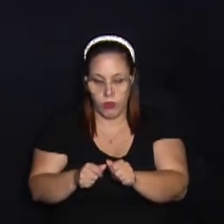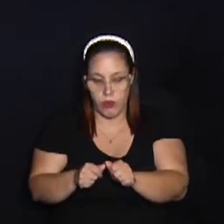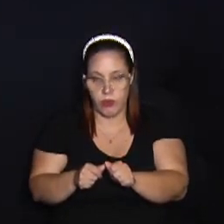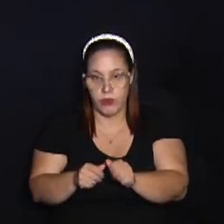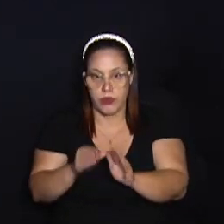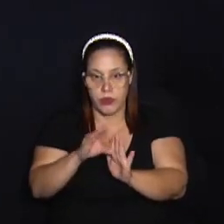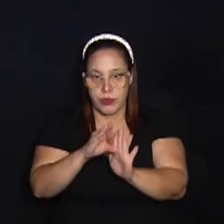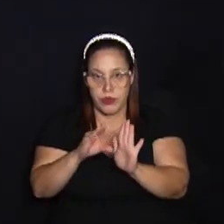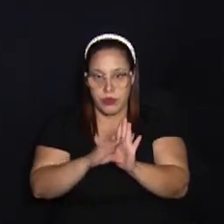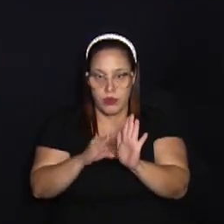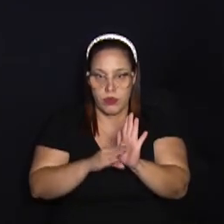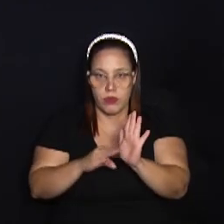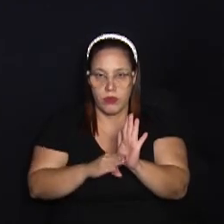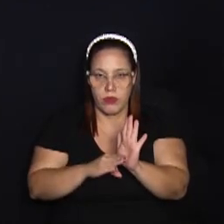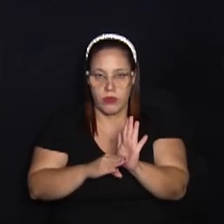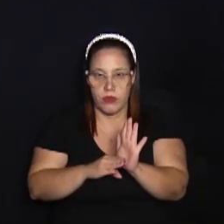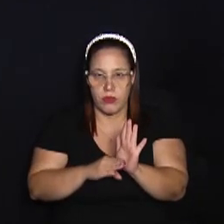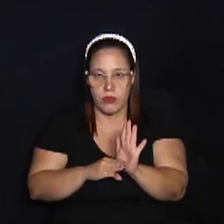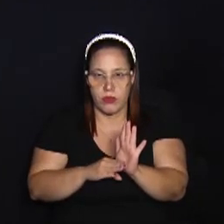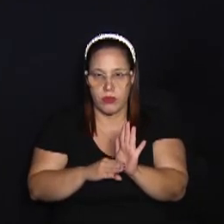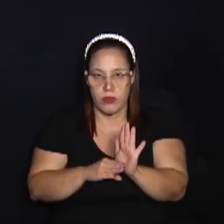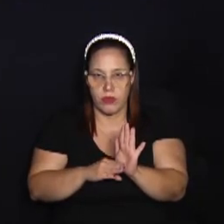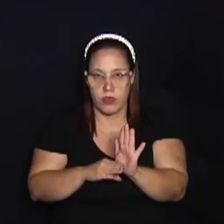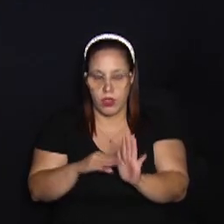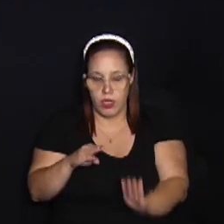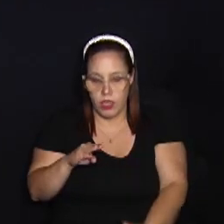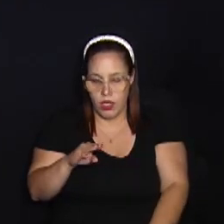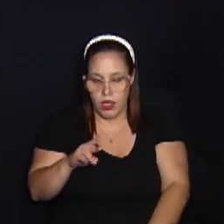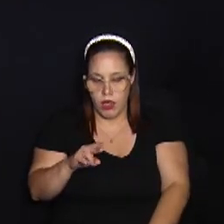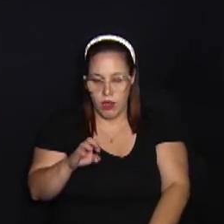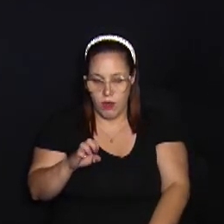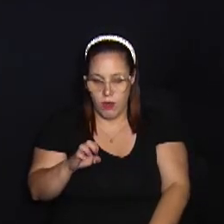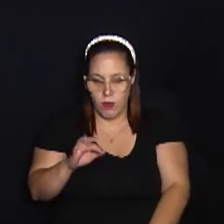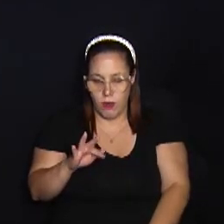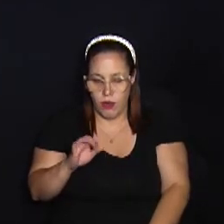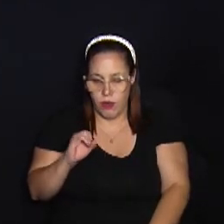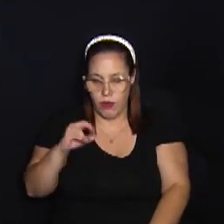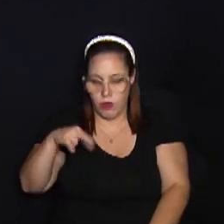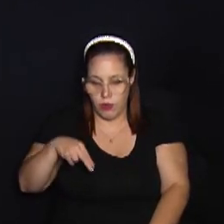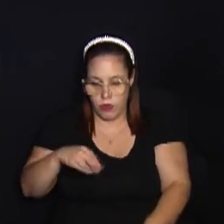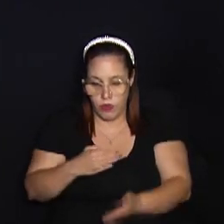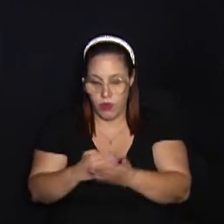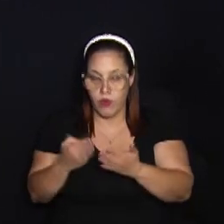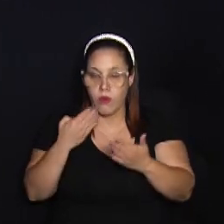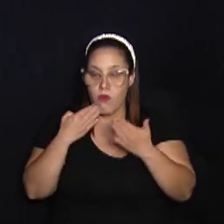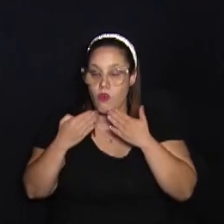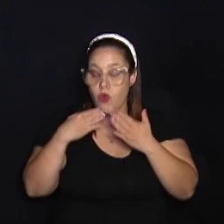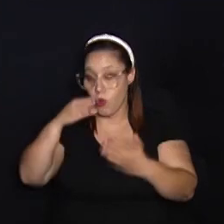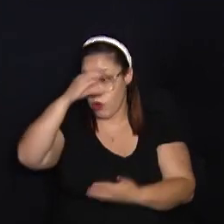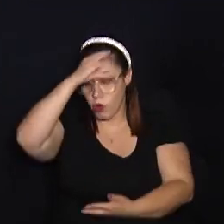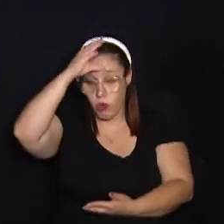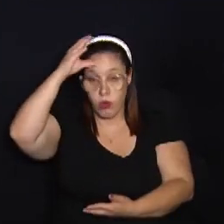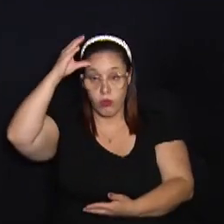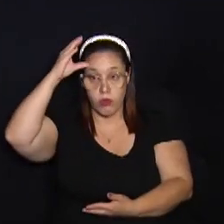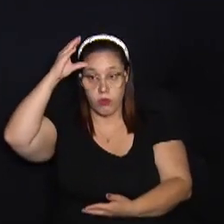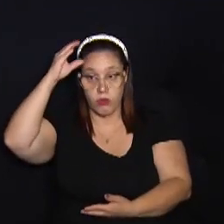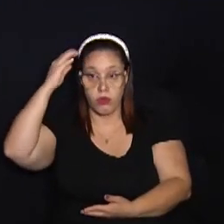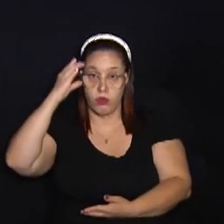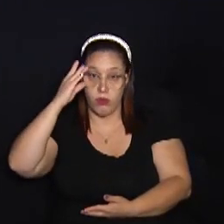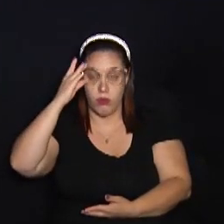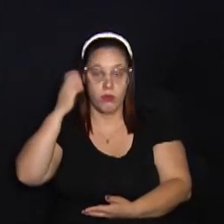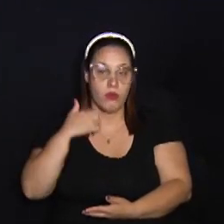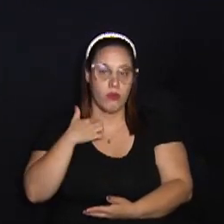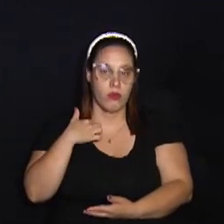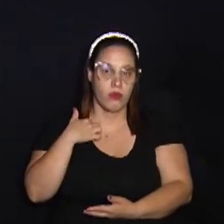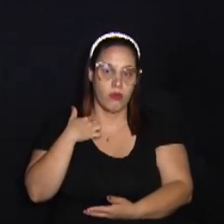e nas etapas. Então, desde o briefing, né, que é essa etapa inicial, que a gente conversa com o cliente, passando